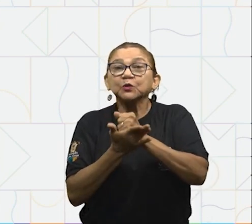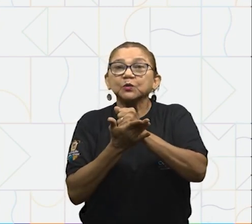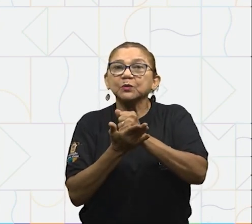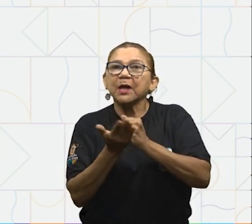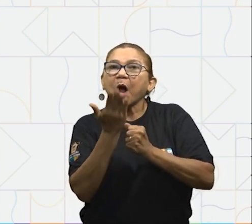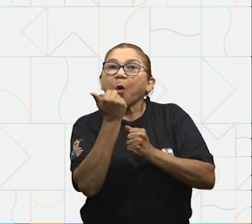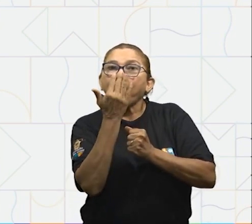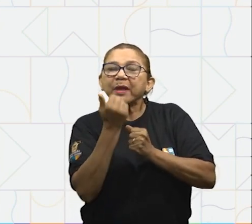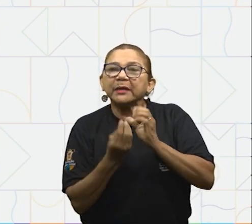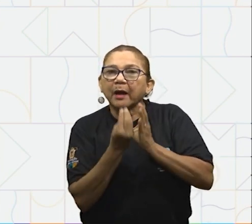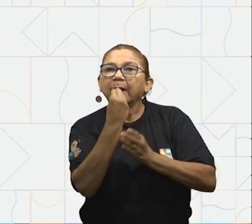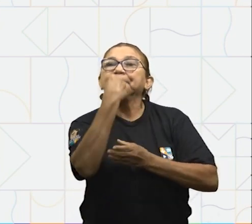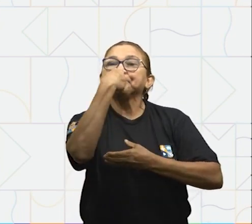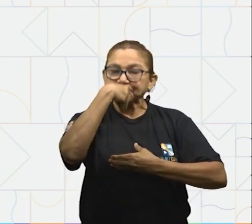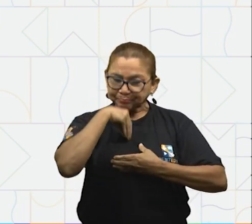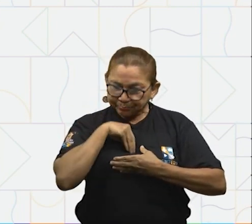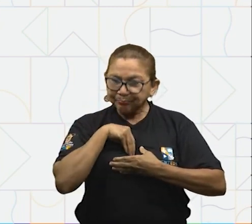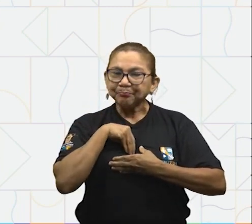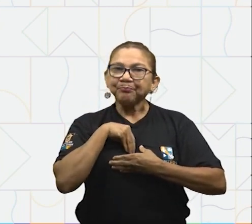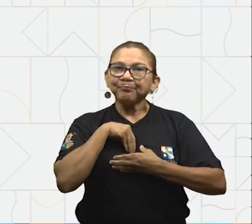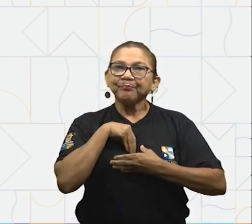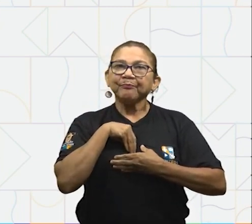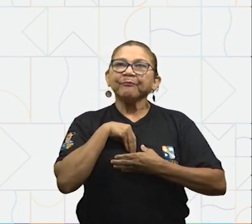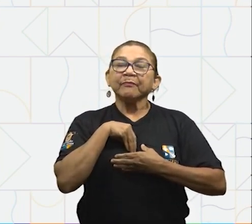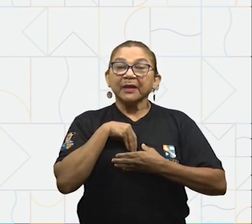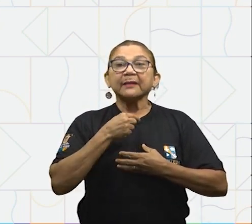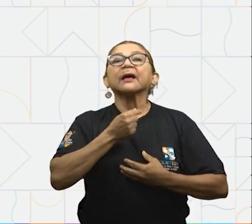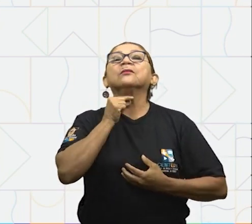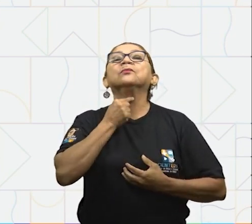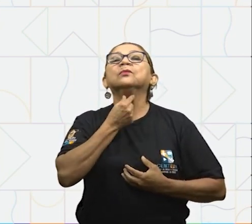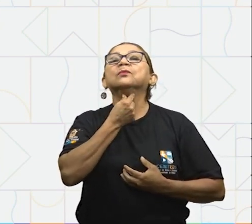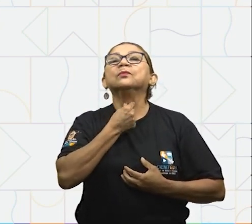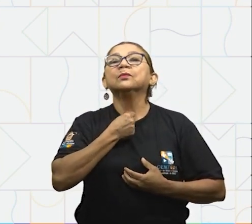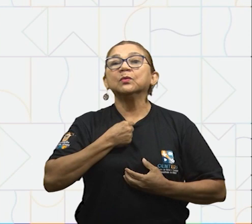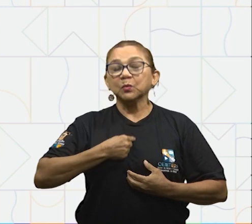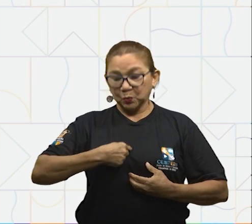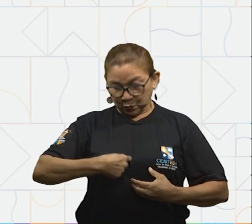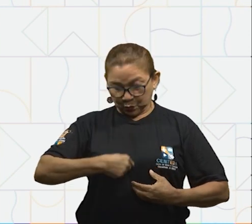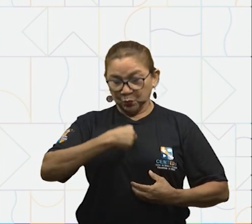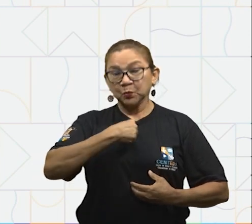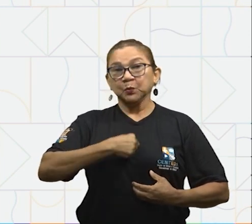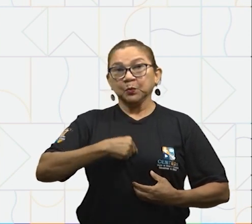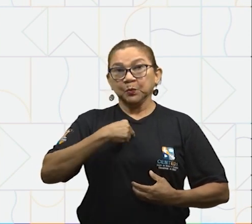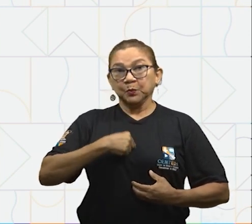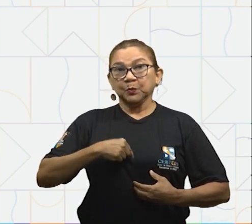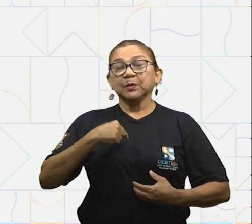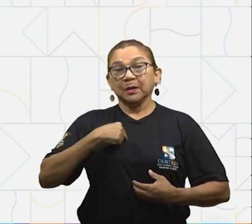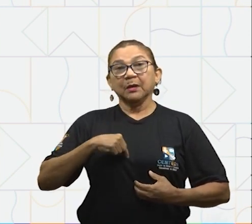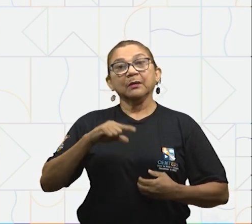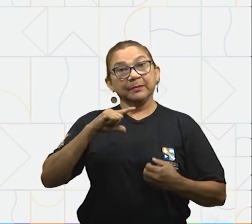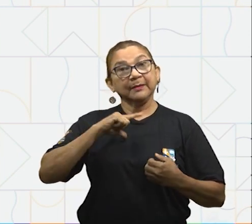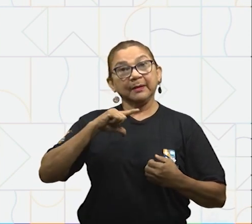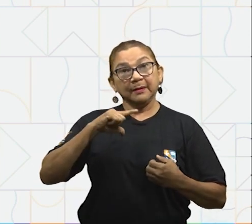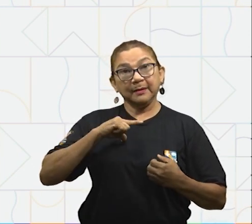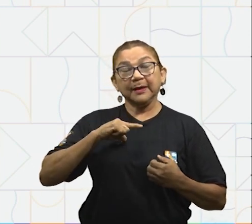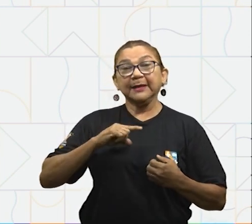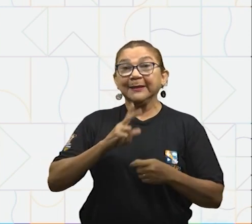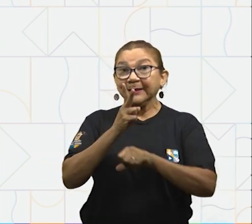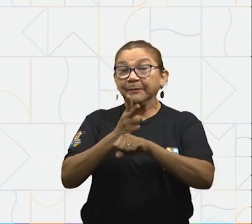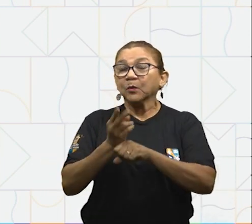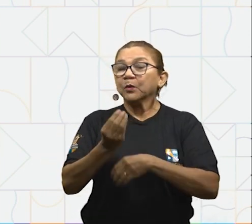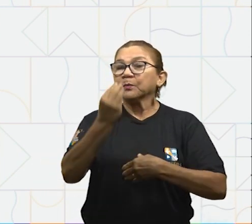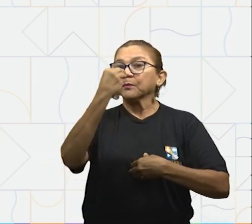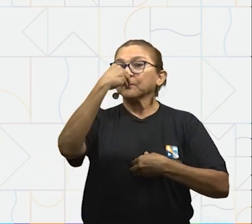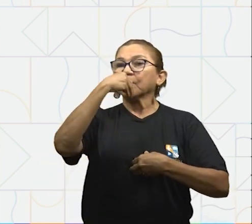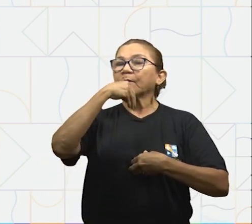ele seja engolido. O tubo digestório também é formado por músculos. Depois da boca, o bolo alimentar